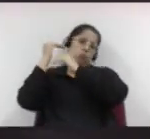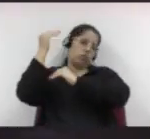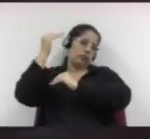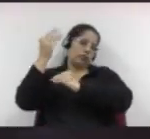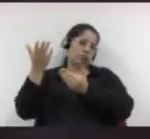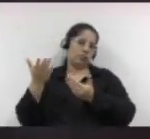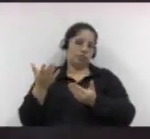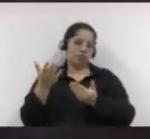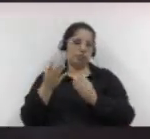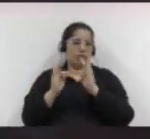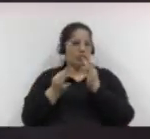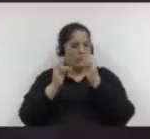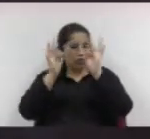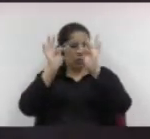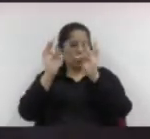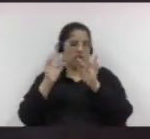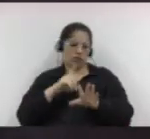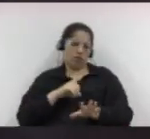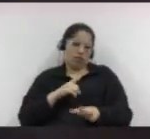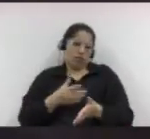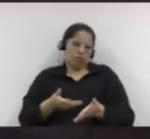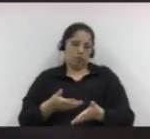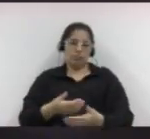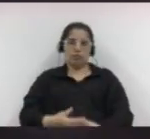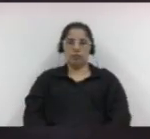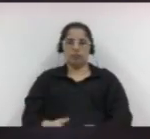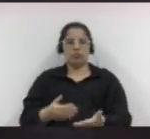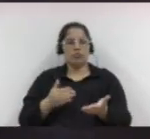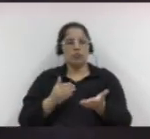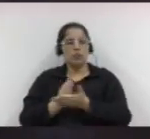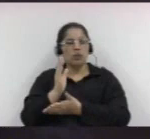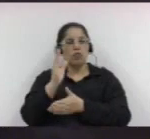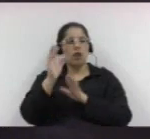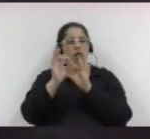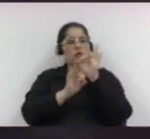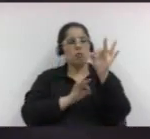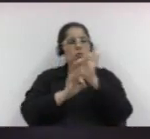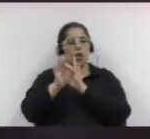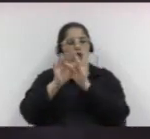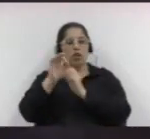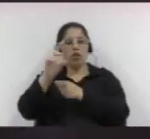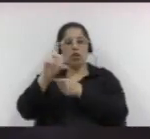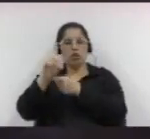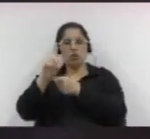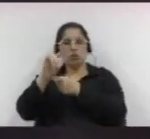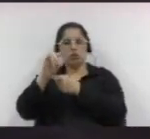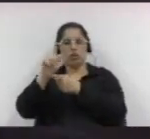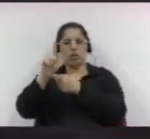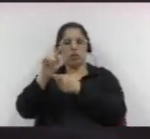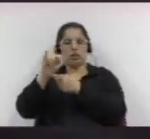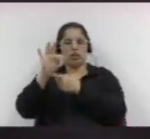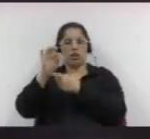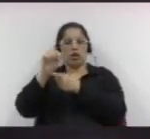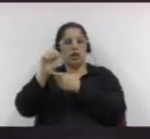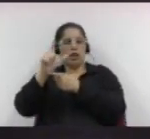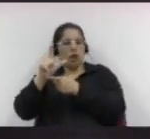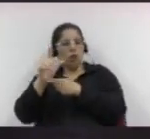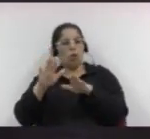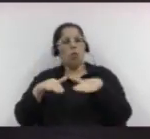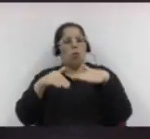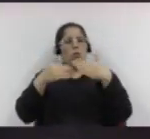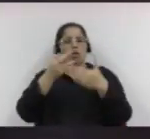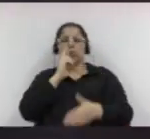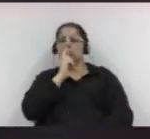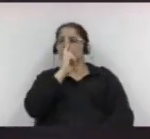a implantação de aprovação de projetos digitais em nossa cidade. Então, quando chegar a resposta, eu quero colocar